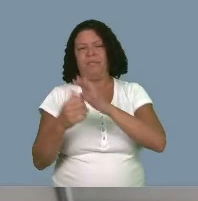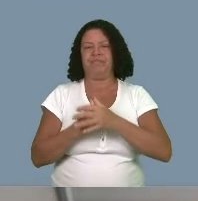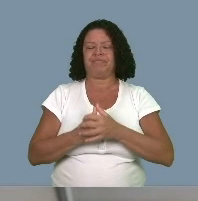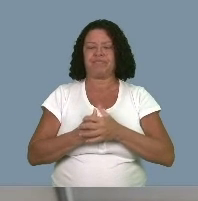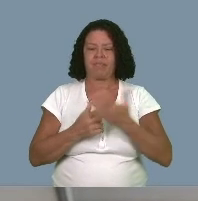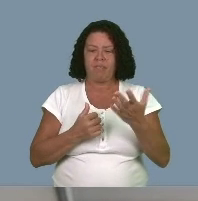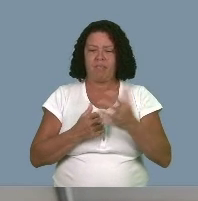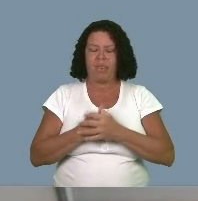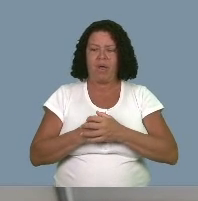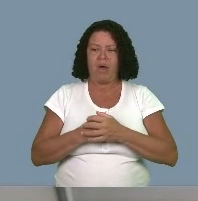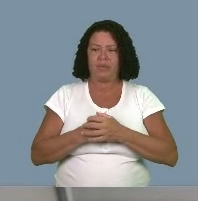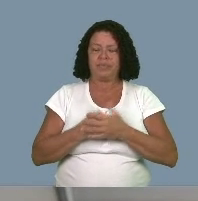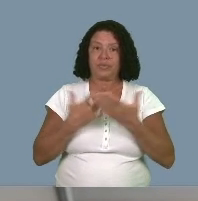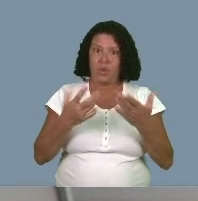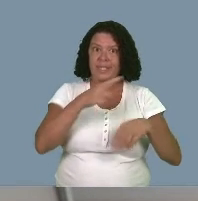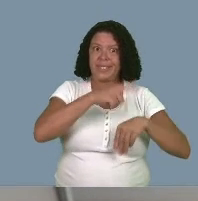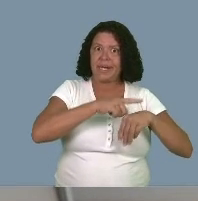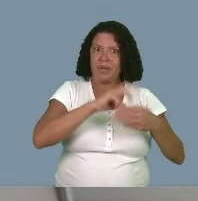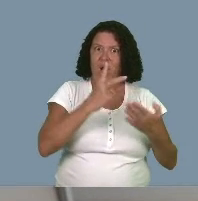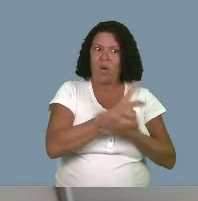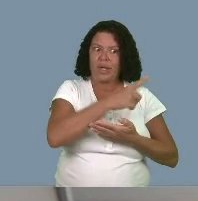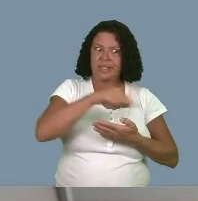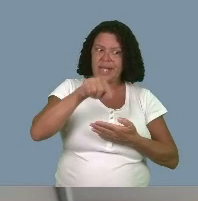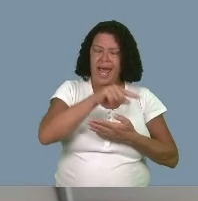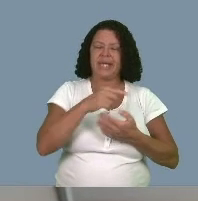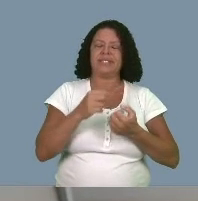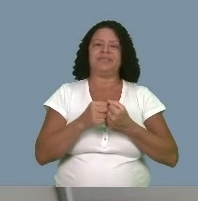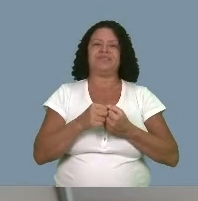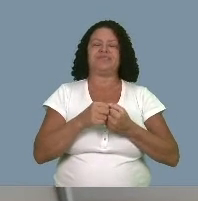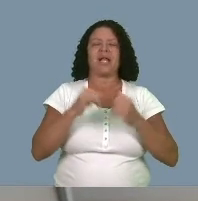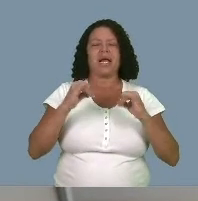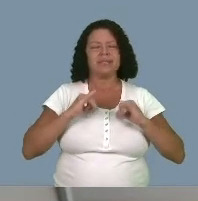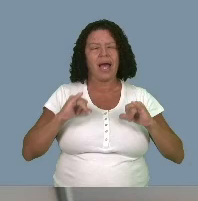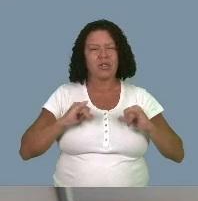Enquanto isso não ocorre, as mãos do sofrimento